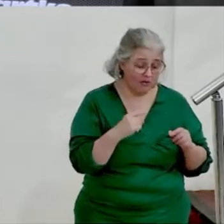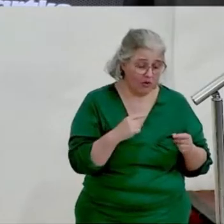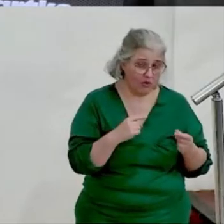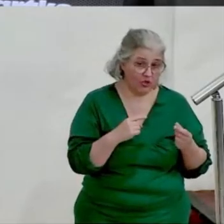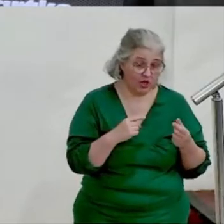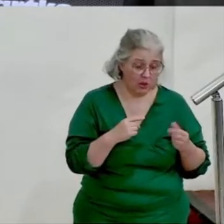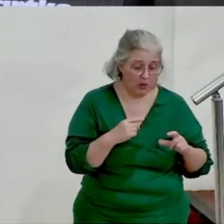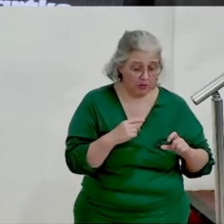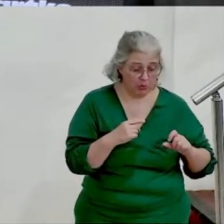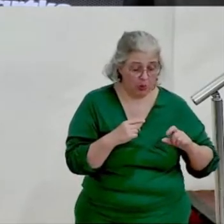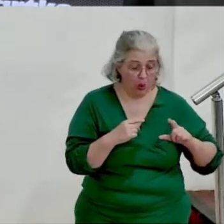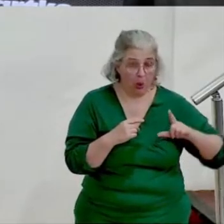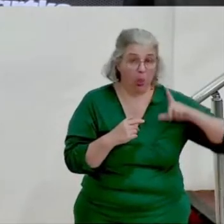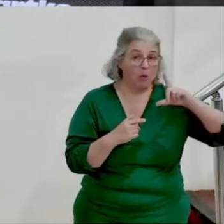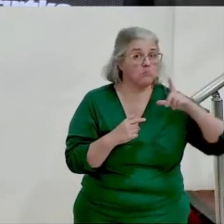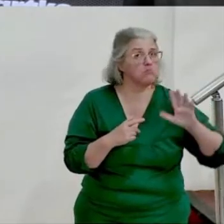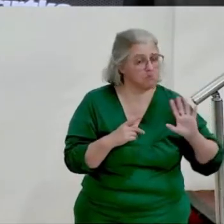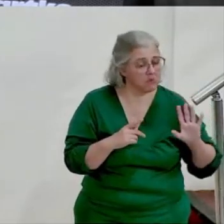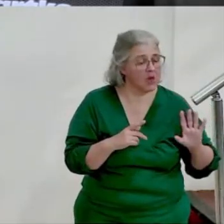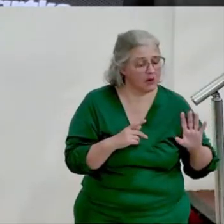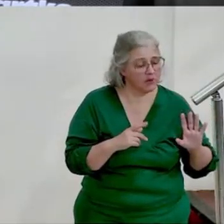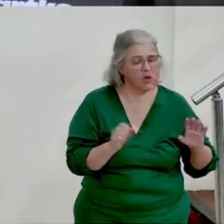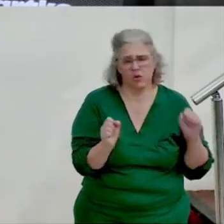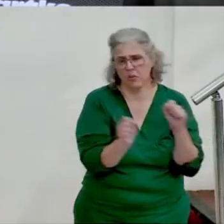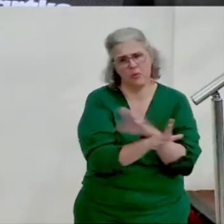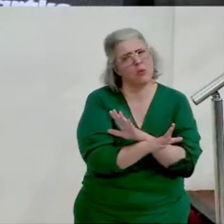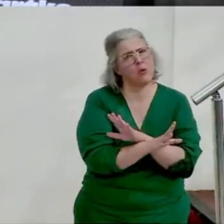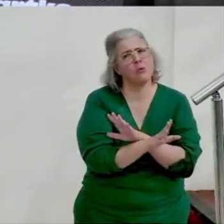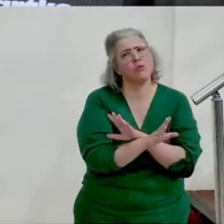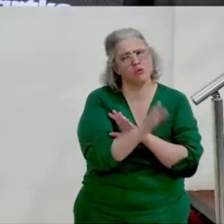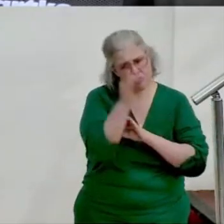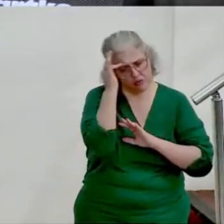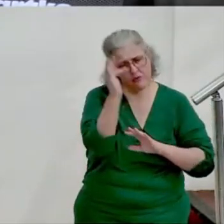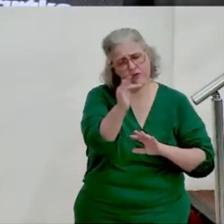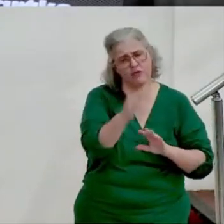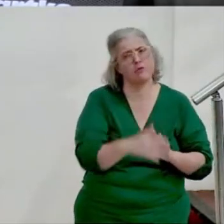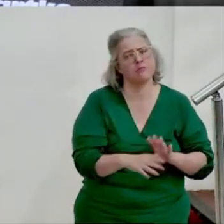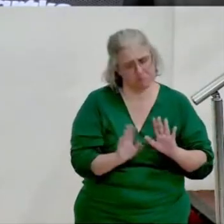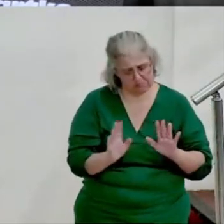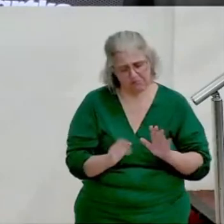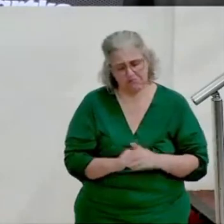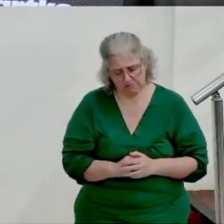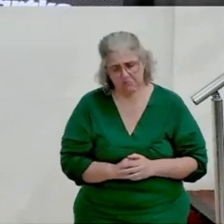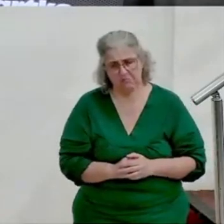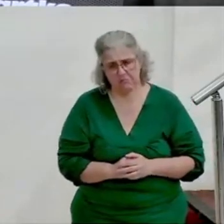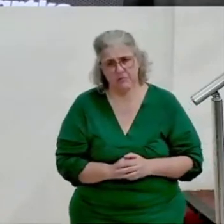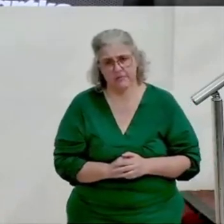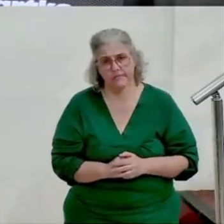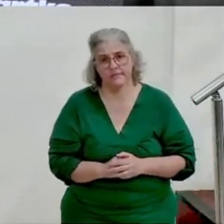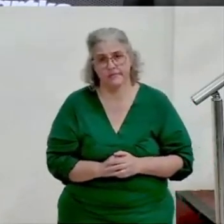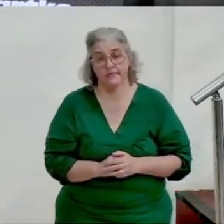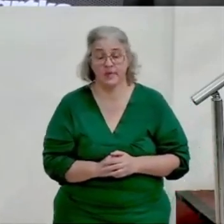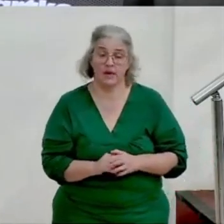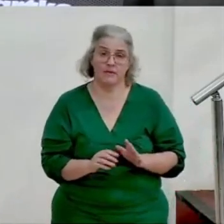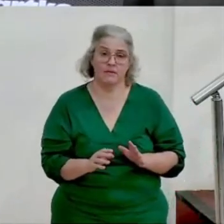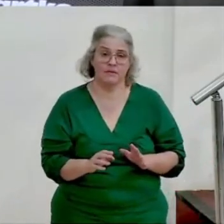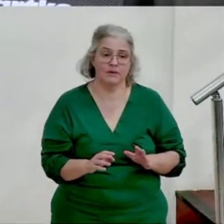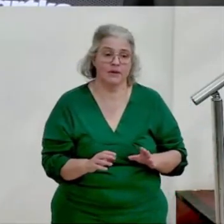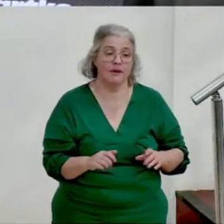amanhã. Por vezes, os ímpios dizem que a solução para o nosso país é a educação.